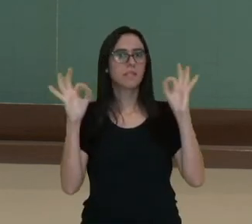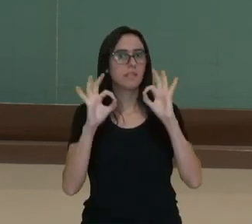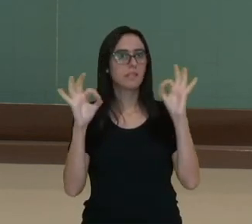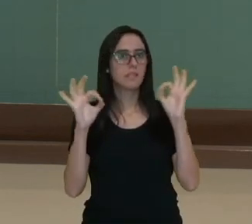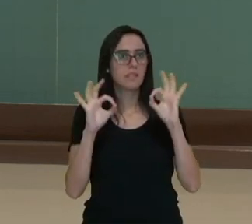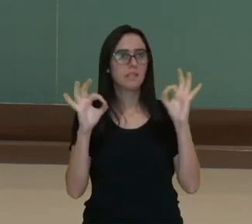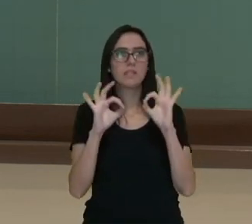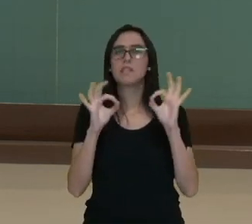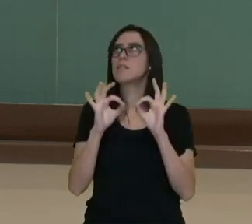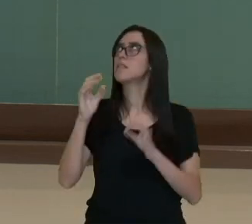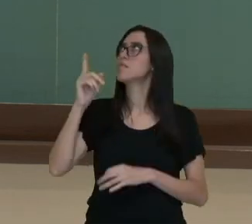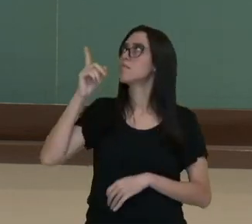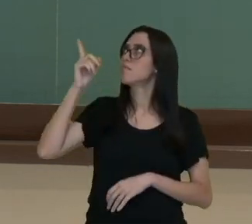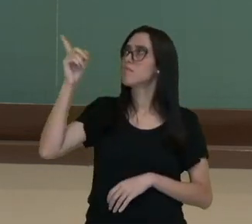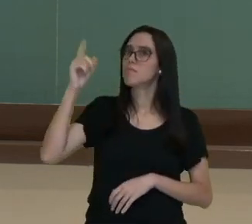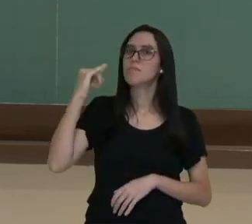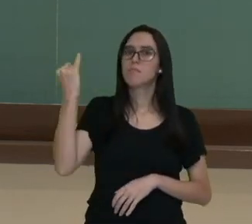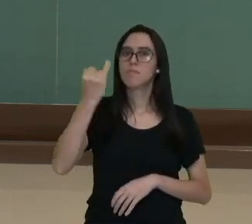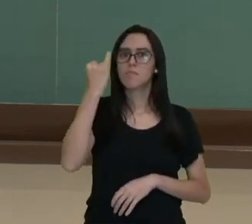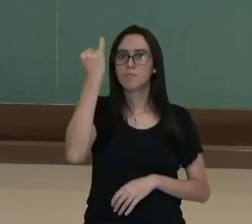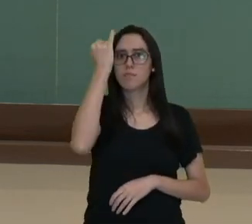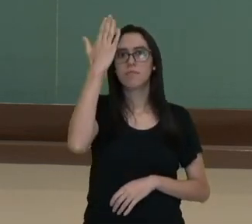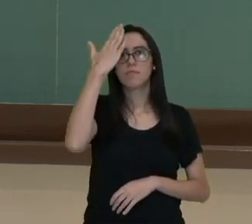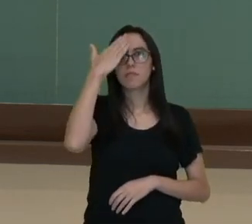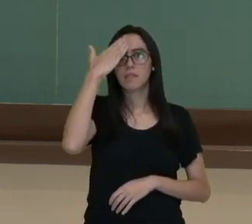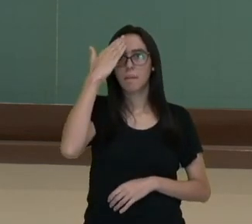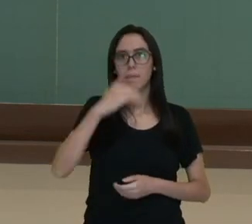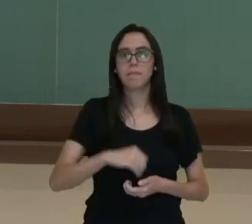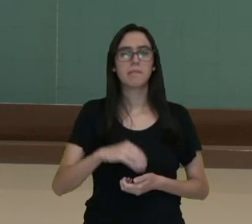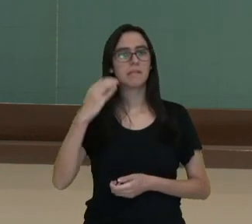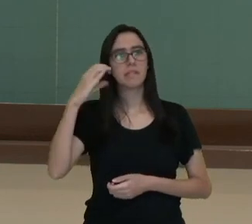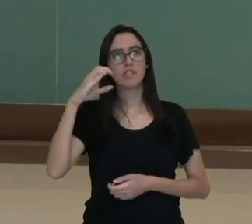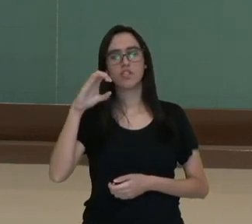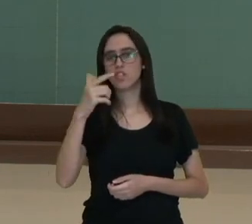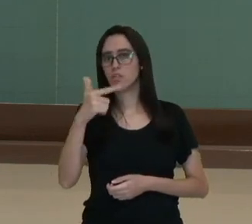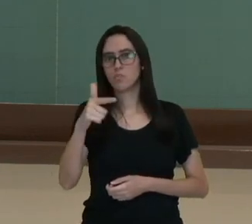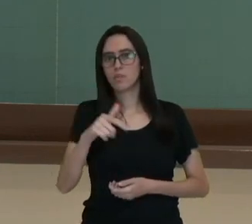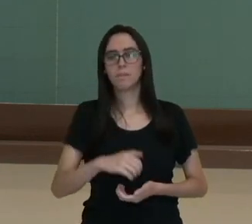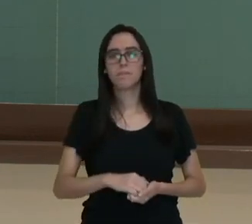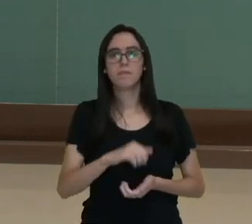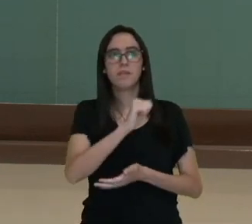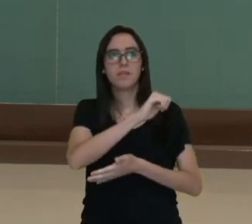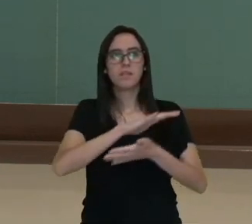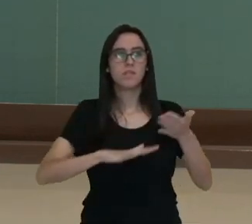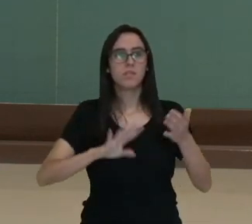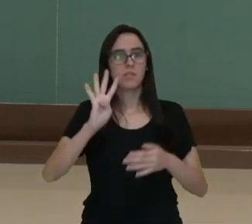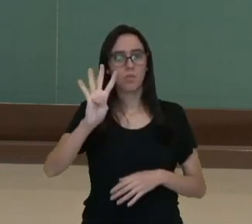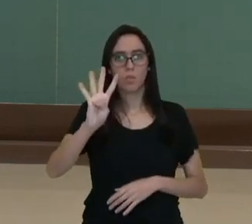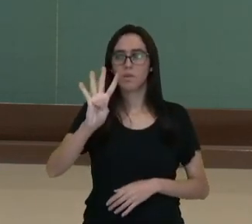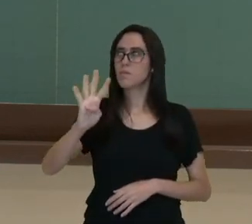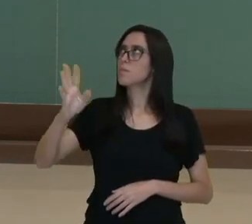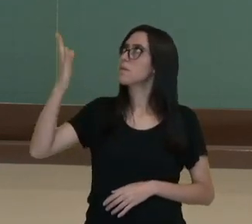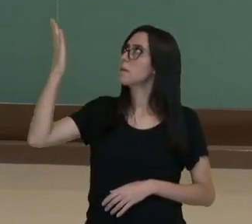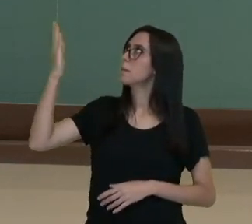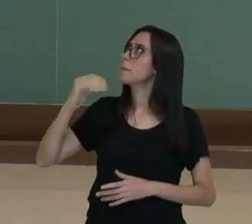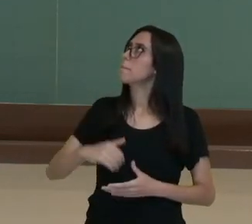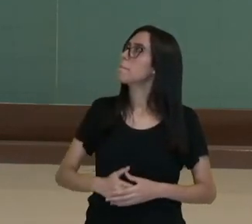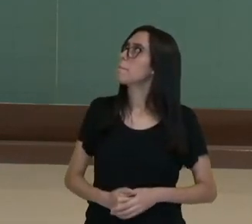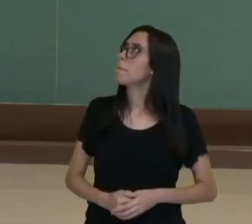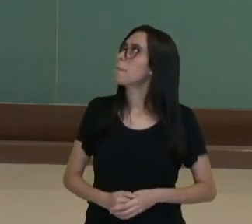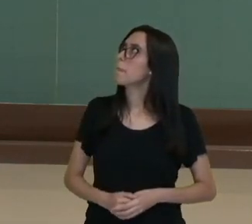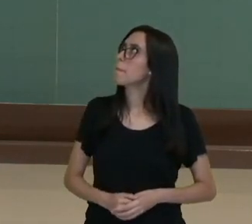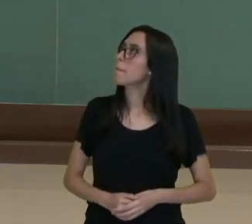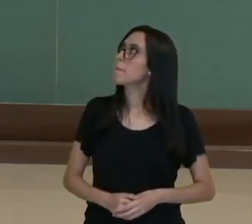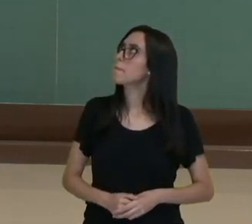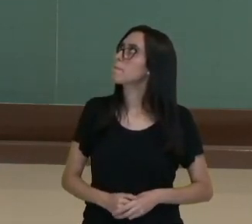nesses dígrafos, né? E não ser cedilha que não existe aí. Actividade 4, com base nele contenido trabalhado,